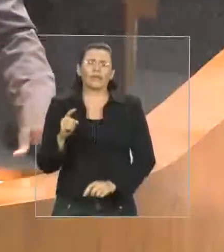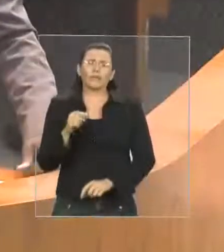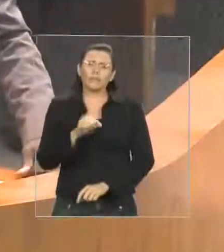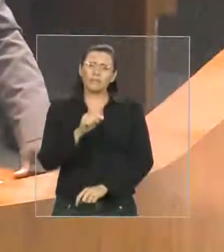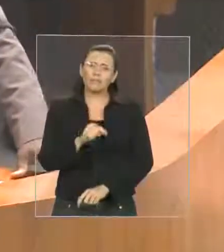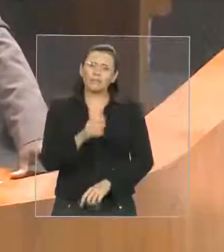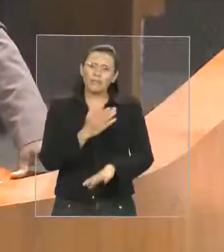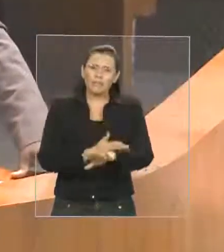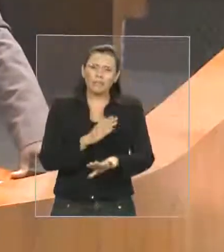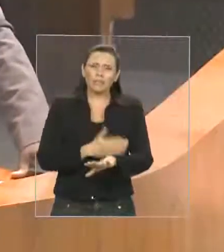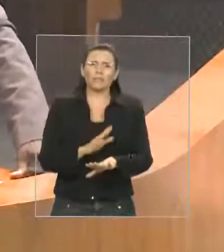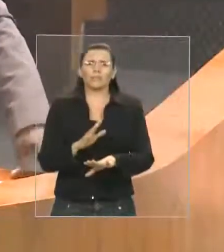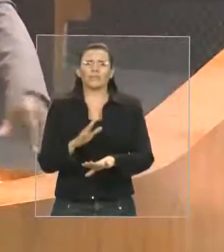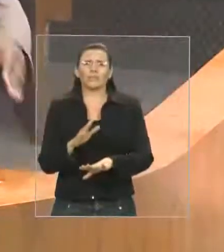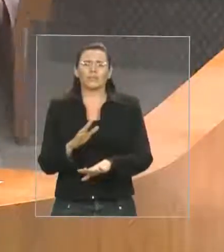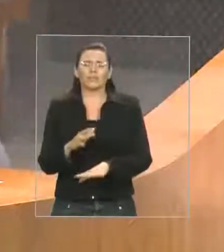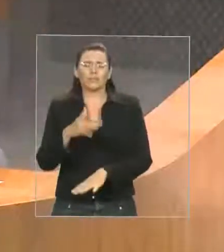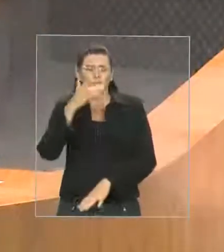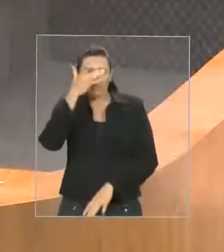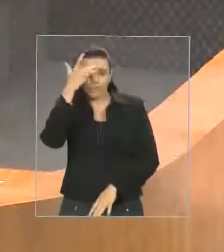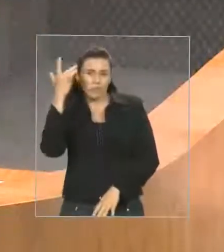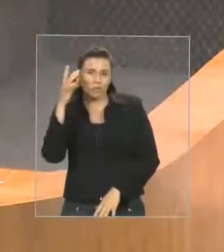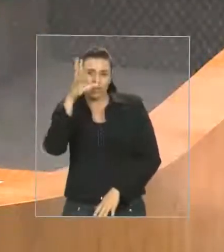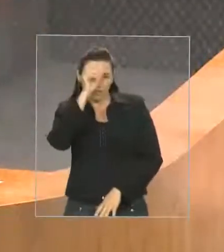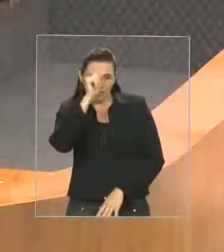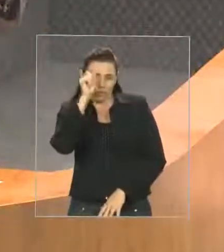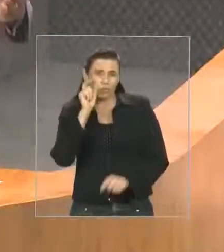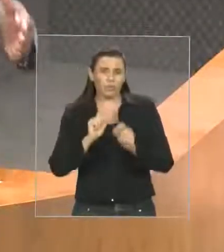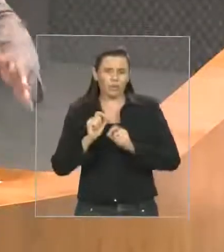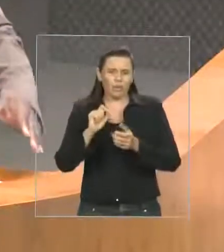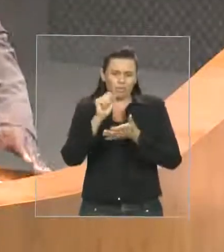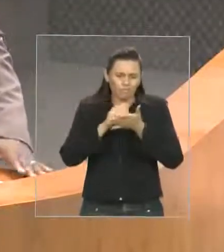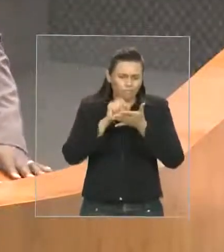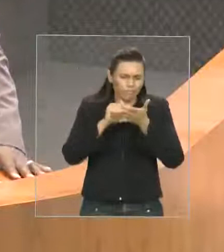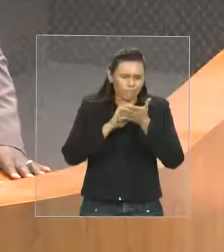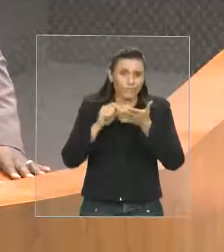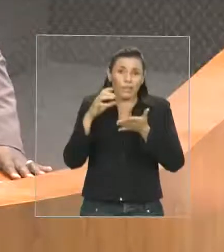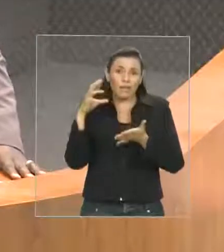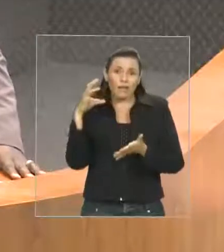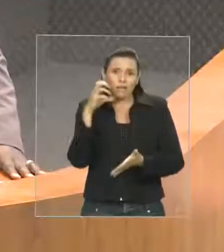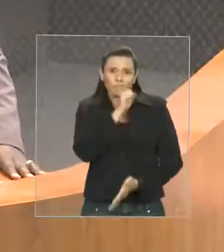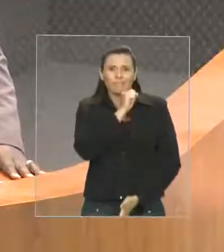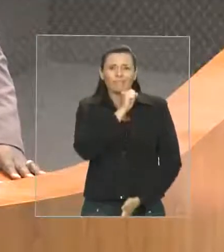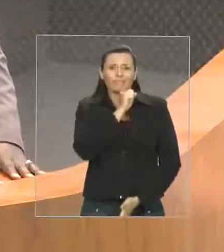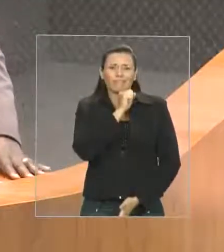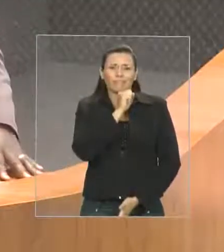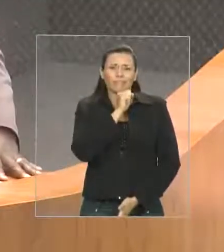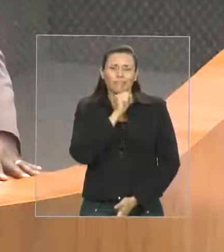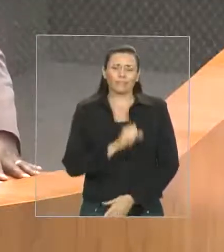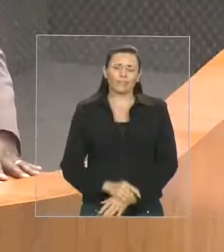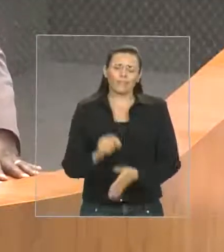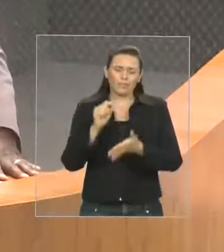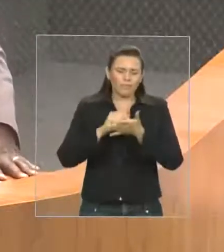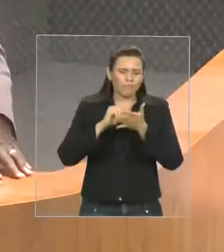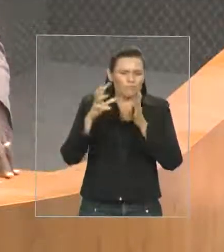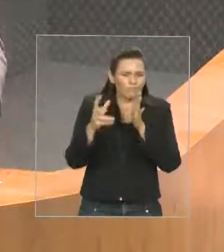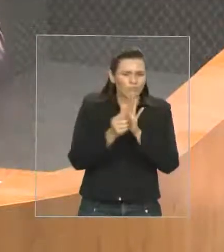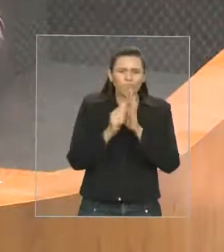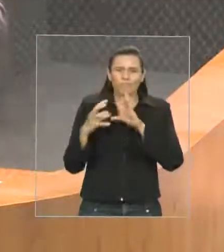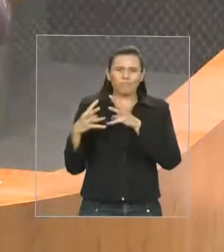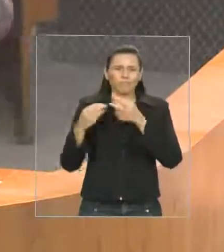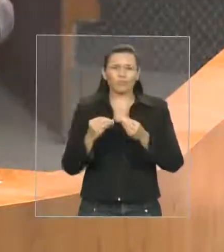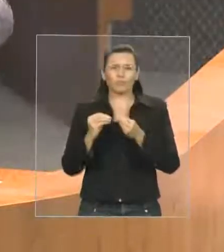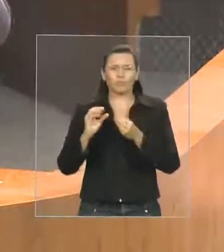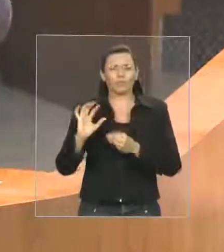existem pessoas, assim como na televisão, o pessoal da TV Assembleia, que muitas das vezes nós conhecemos a